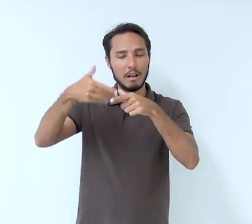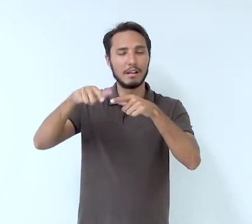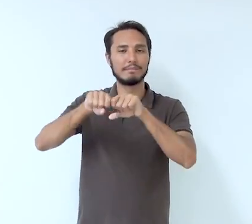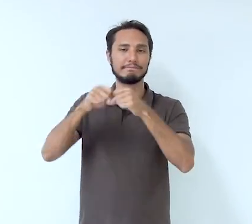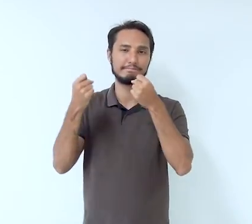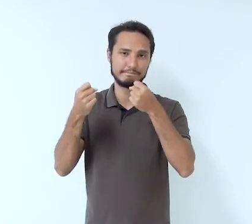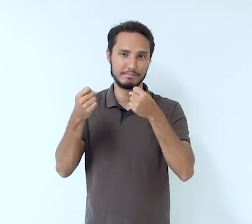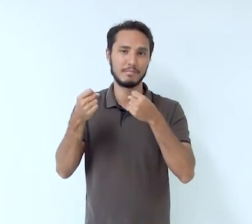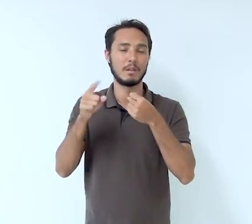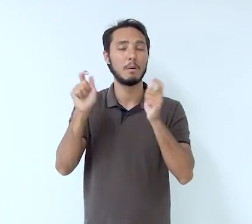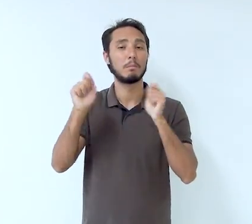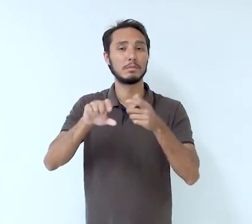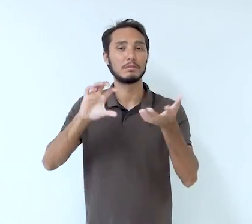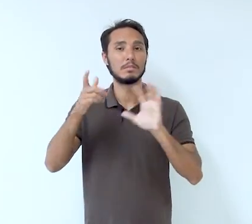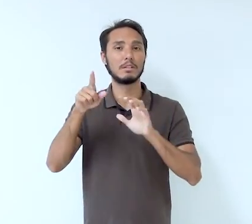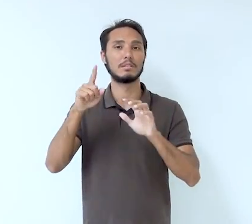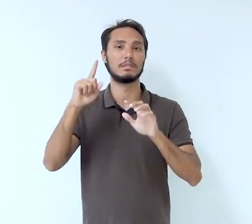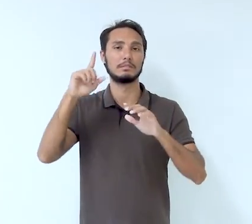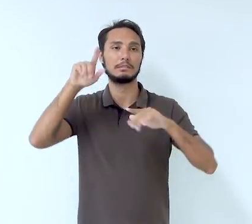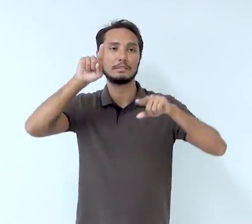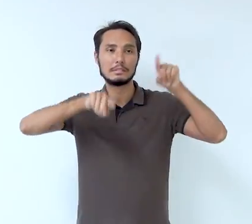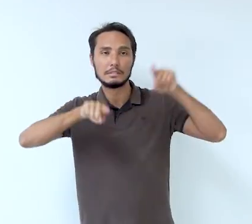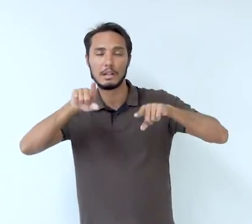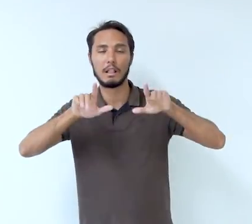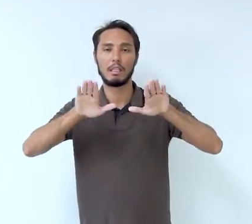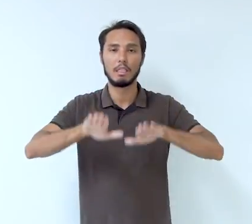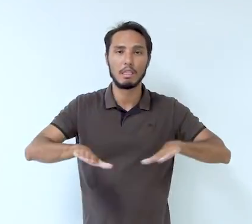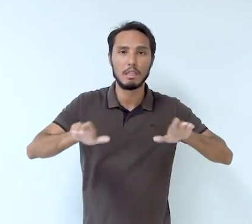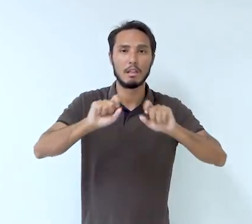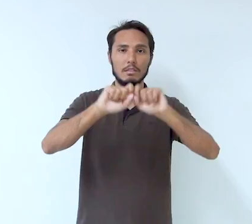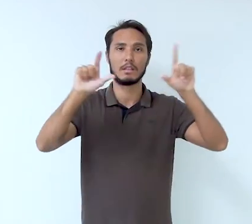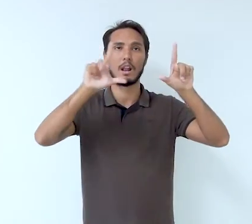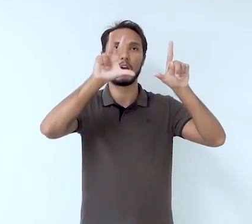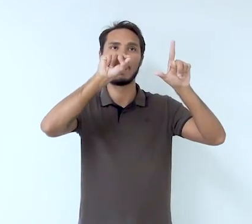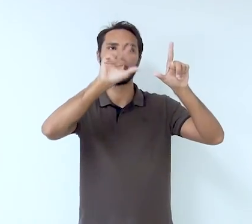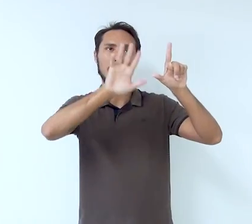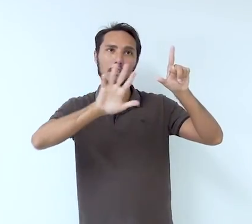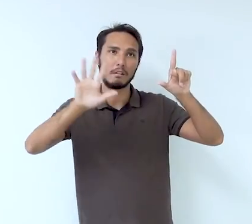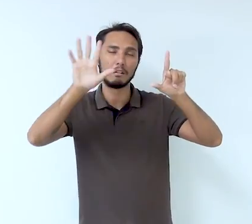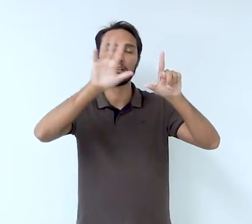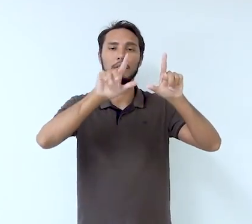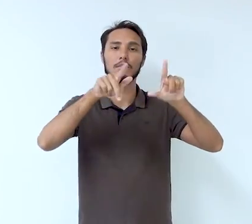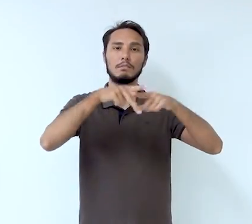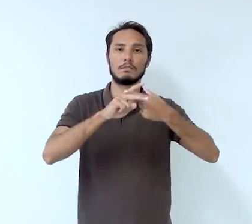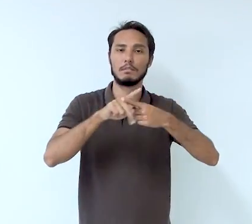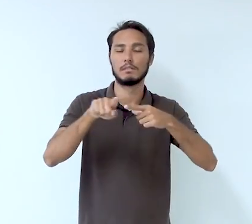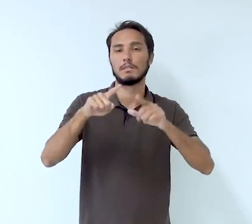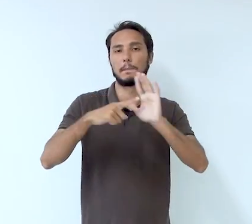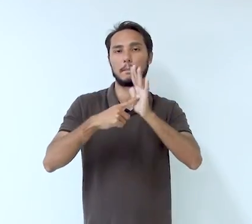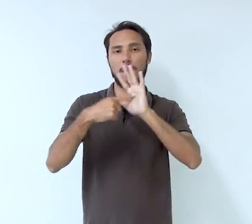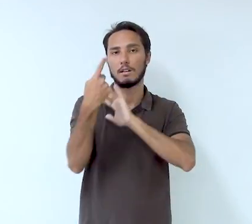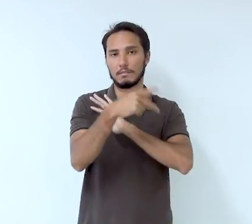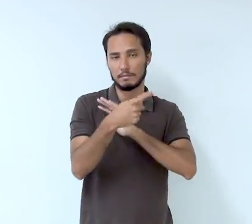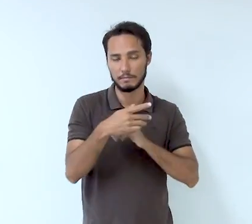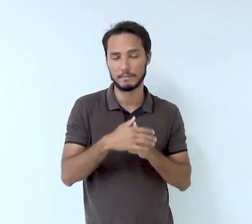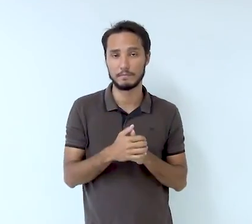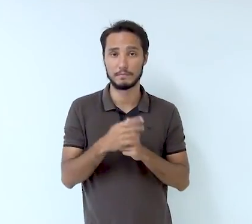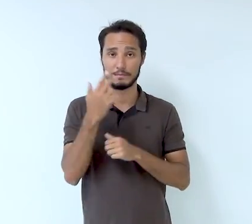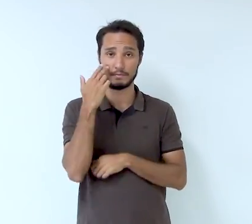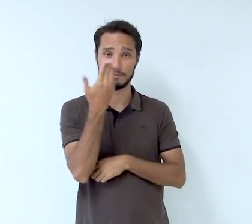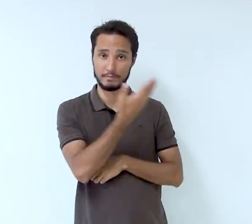memória danificados. Isso pode causar instabilidade, lentidão, telas azuis, né, durante o funcionamento da